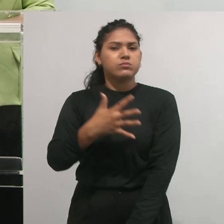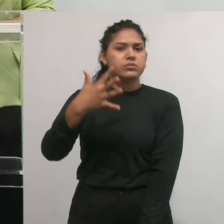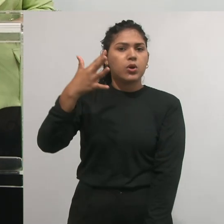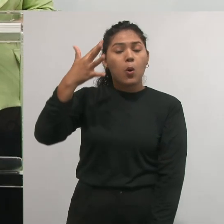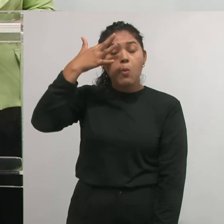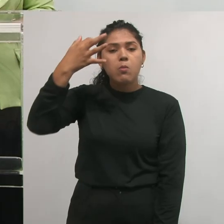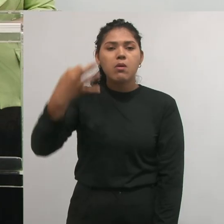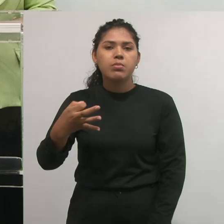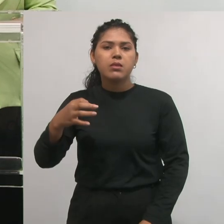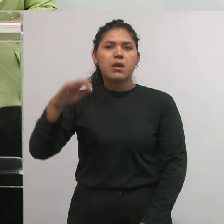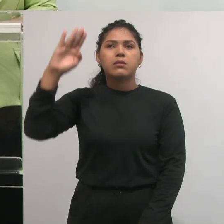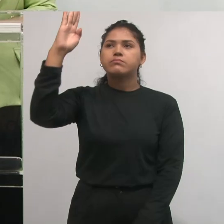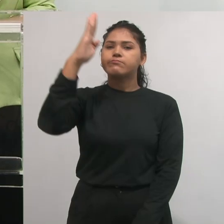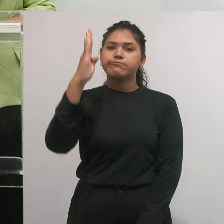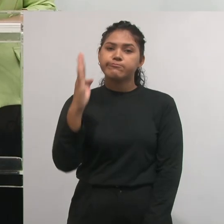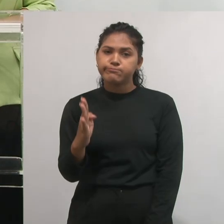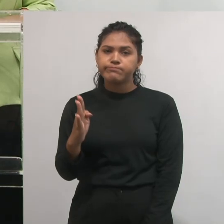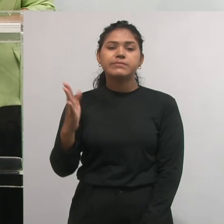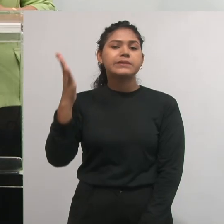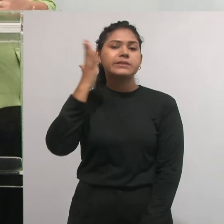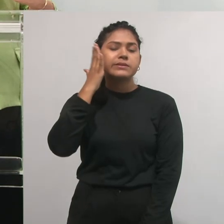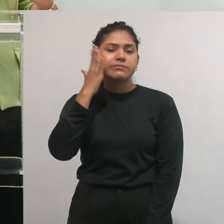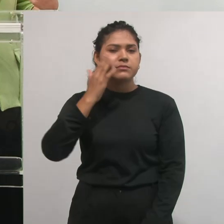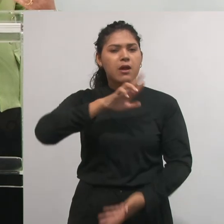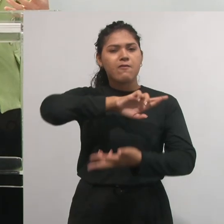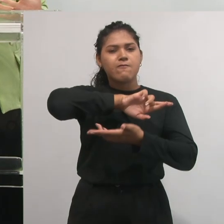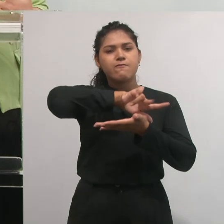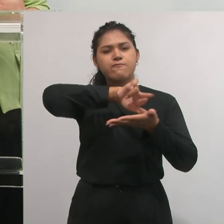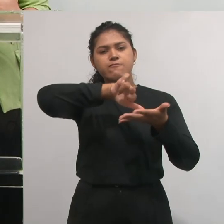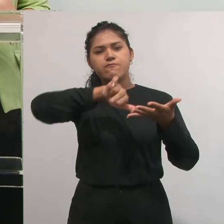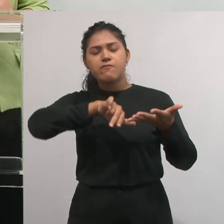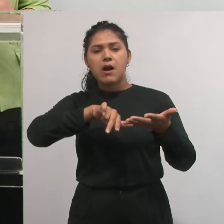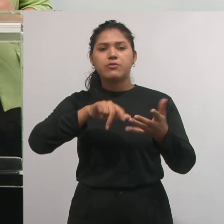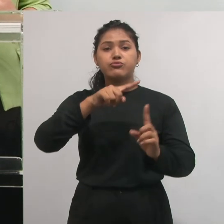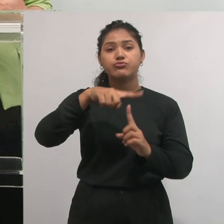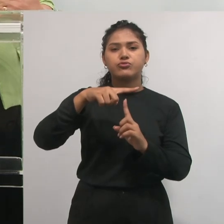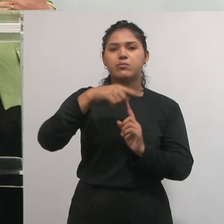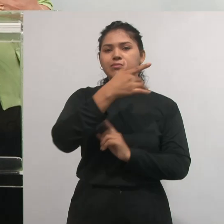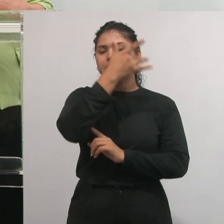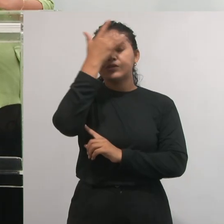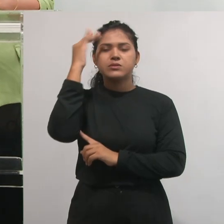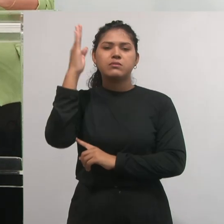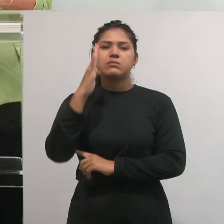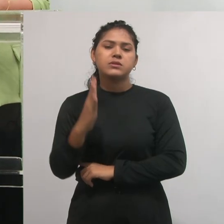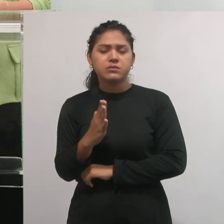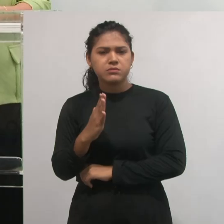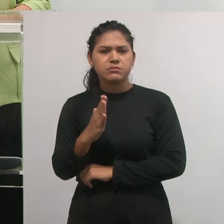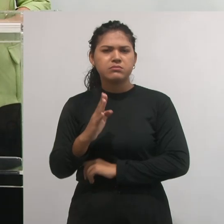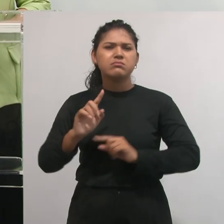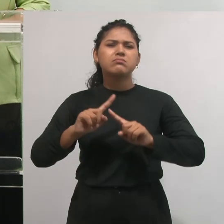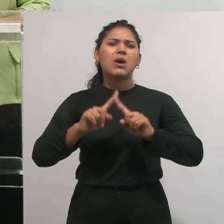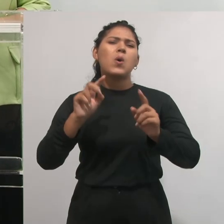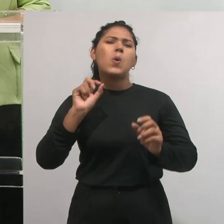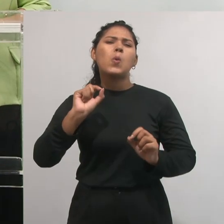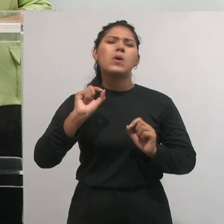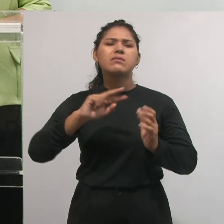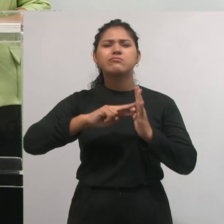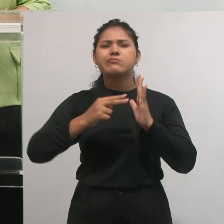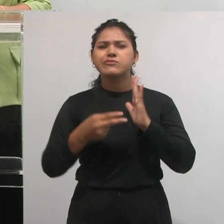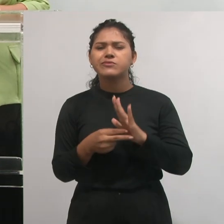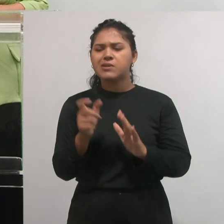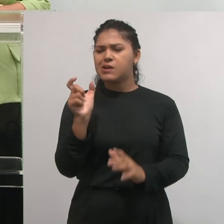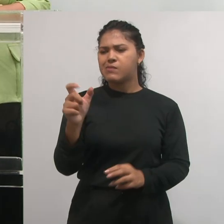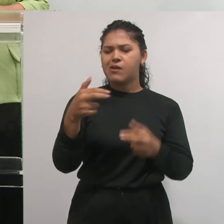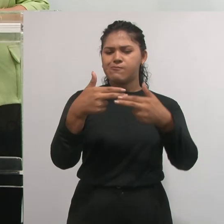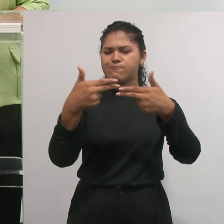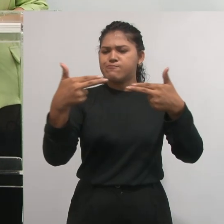à territorialidade, né, à diversidade? Porque o que é a diversidade? O que